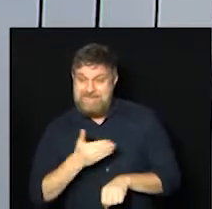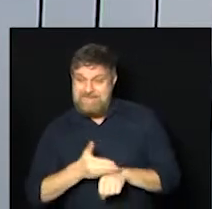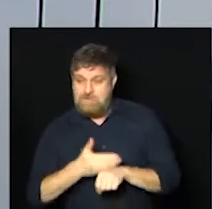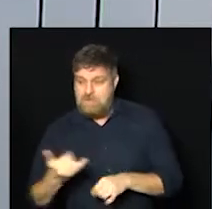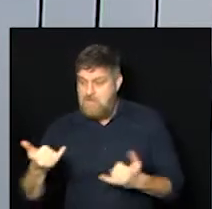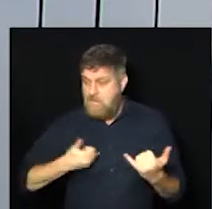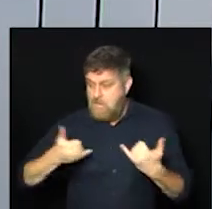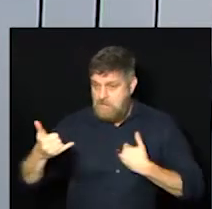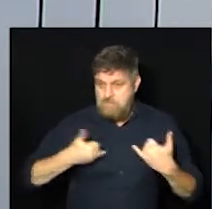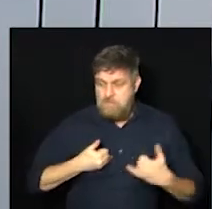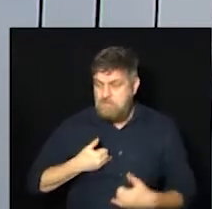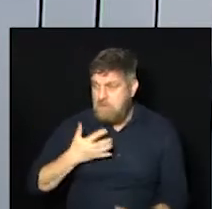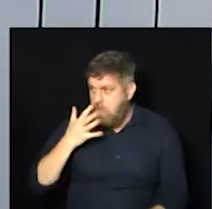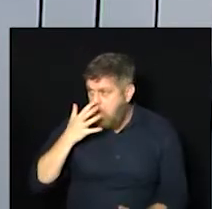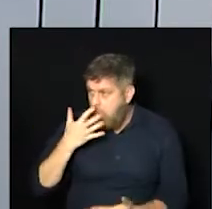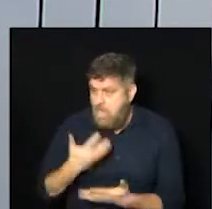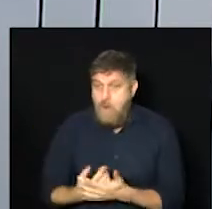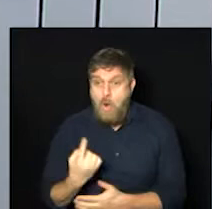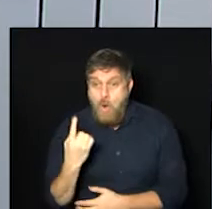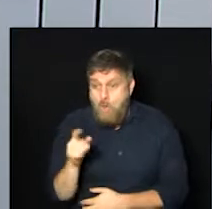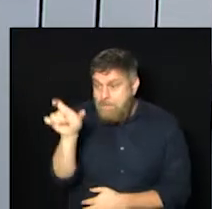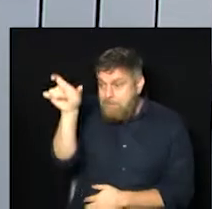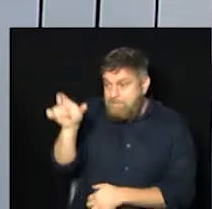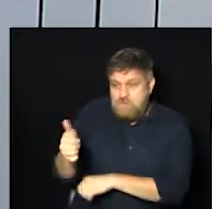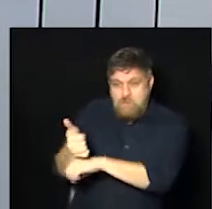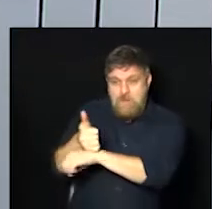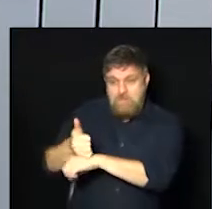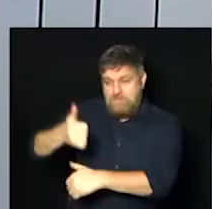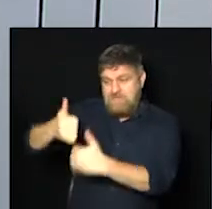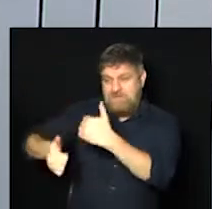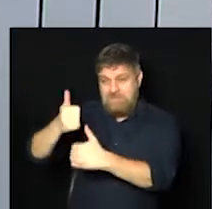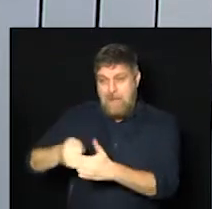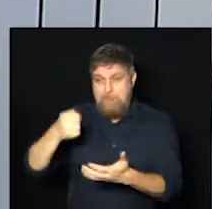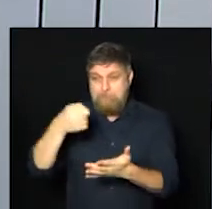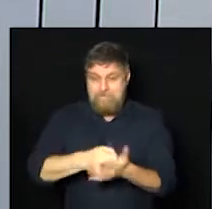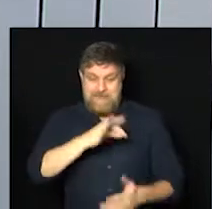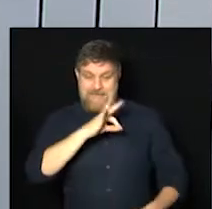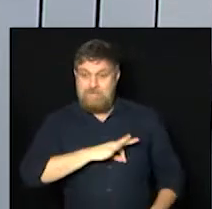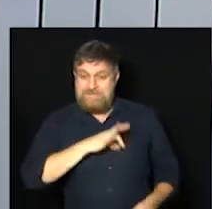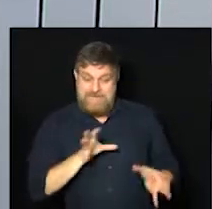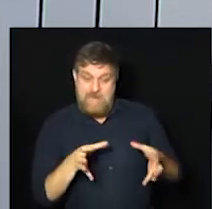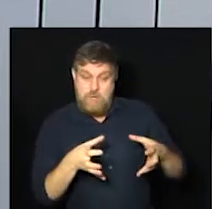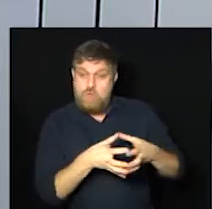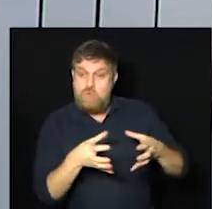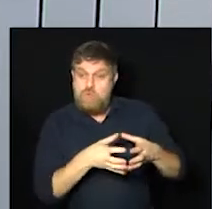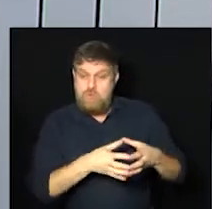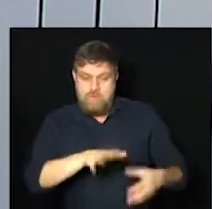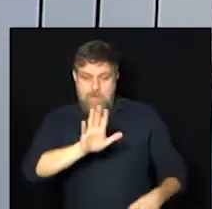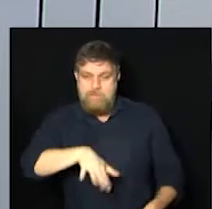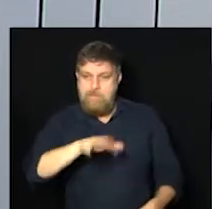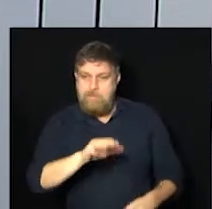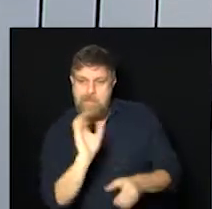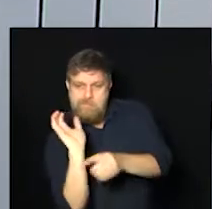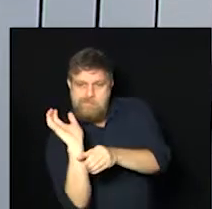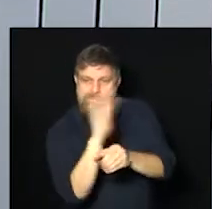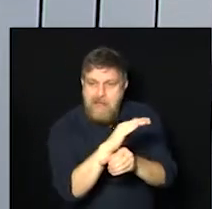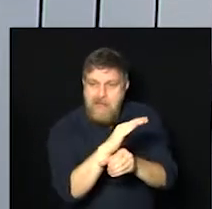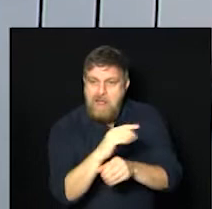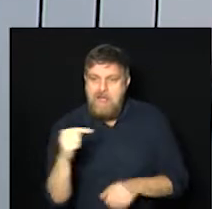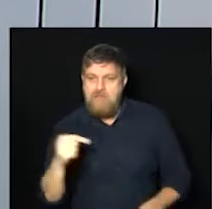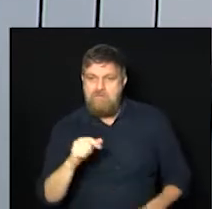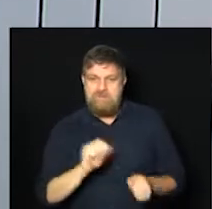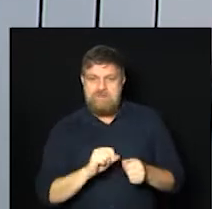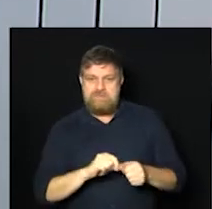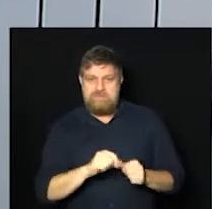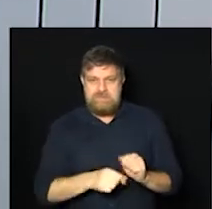que chamou muita atenção, que ele falou que um jogador de futebol paga o salário de uma equipe inteira do handball e faz com que ela seja uma